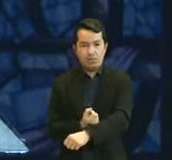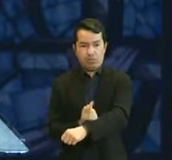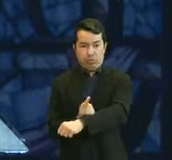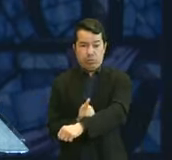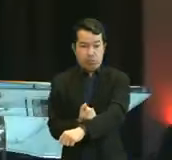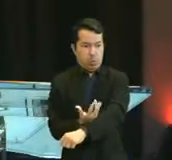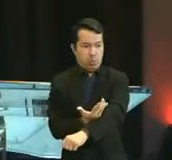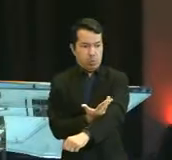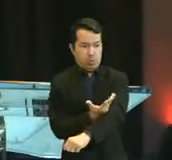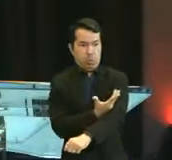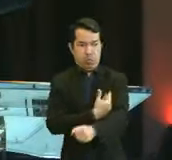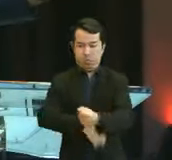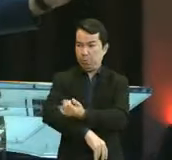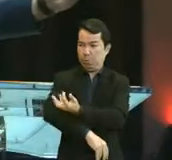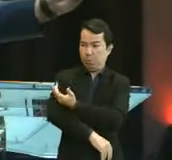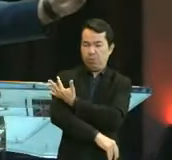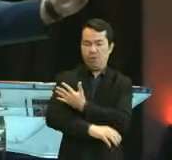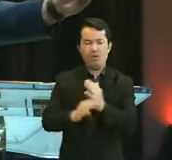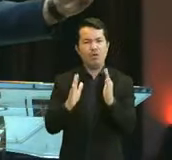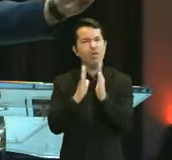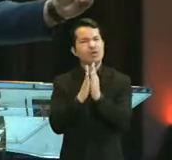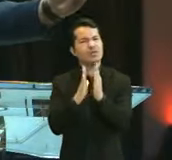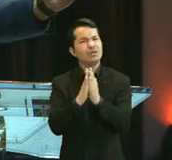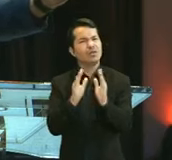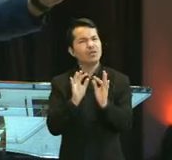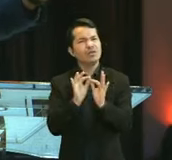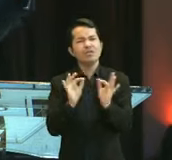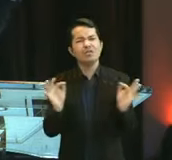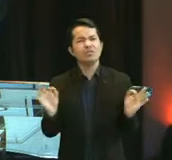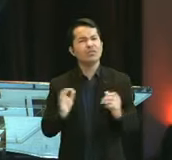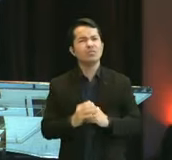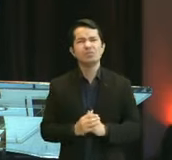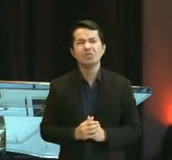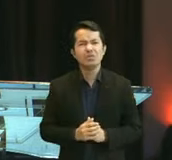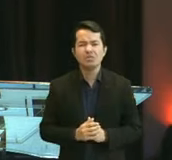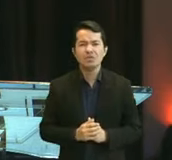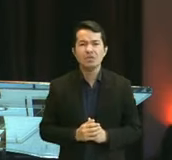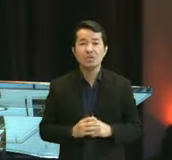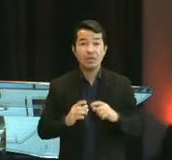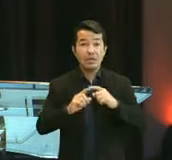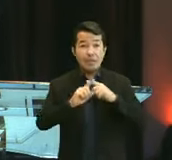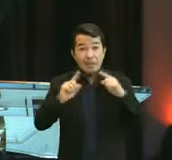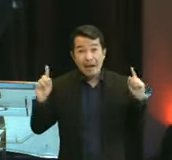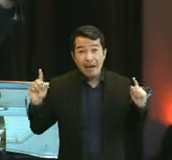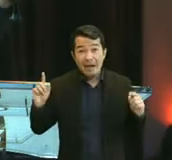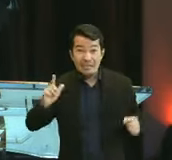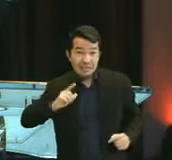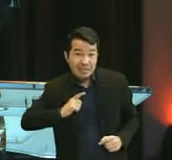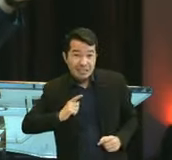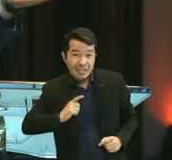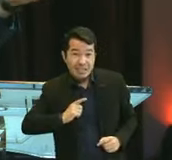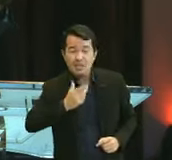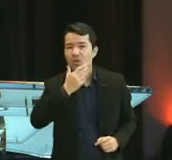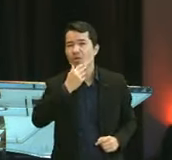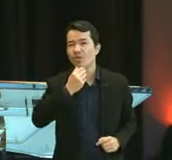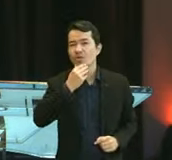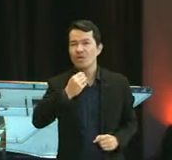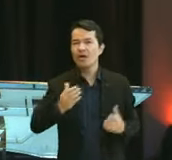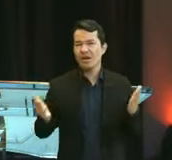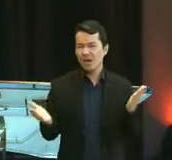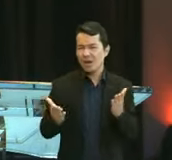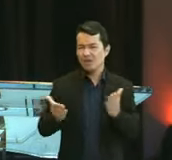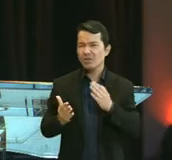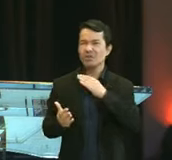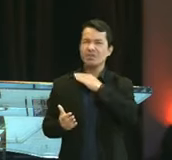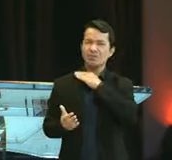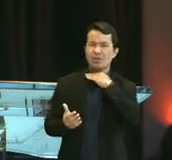conhecia. Uma oração simples. Mas aquele homem que partiu há pouco tempo, vítima